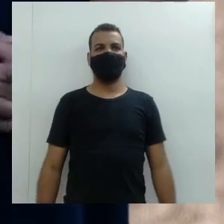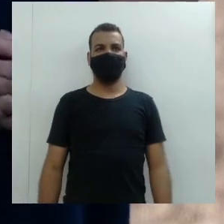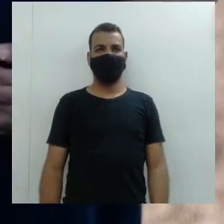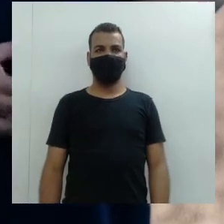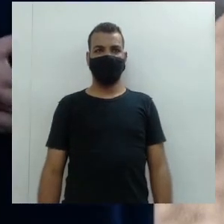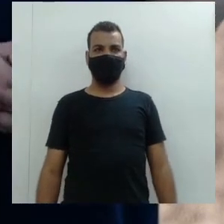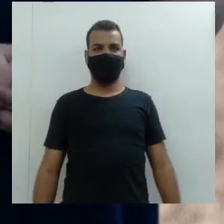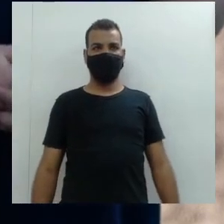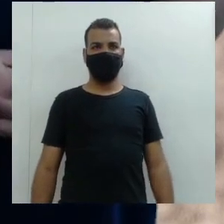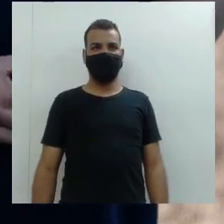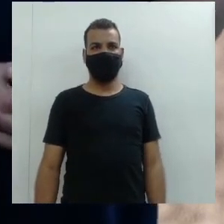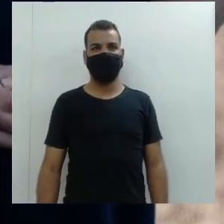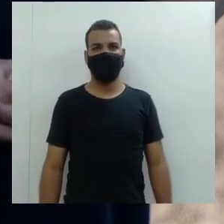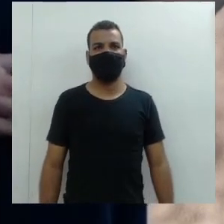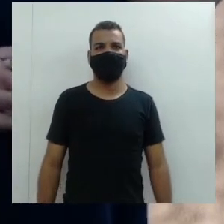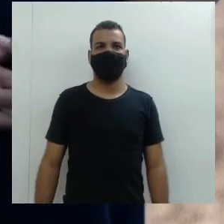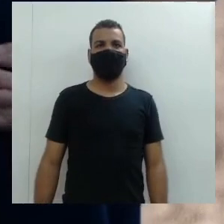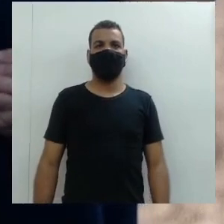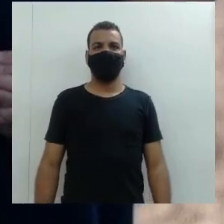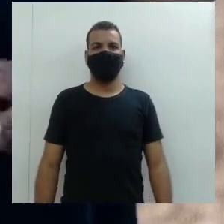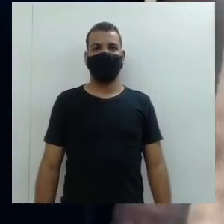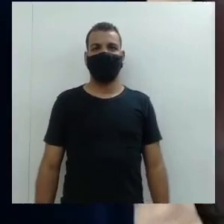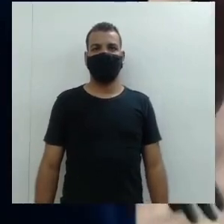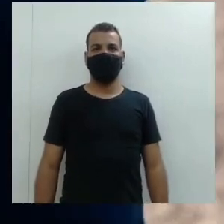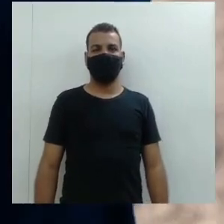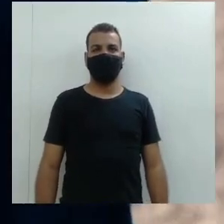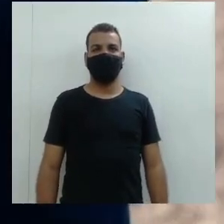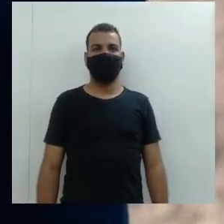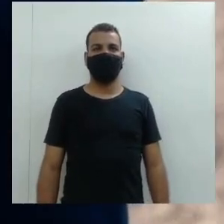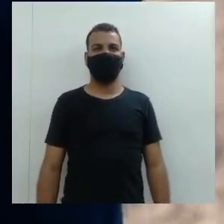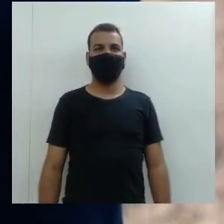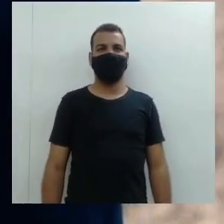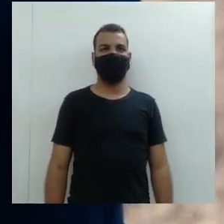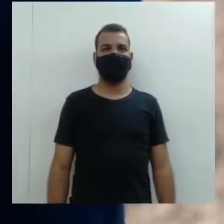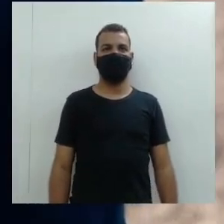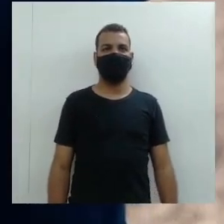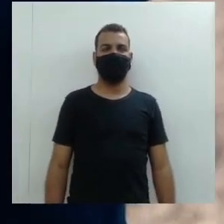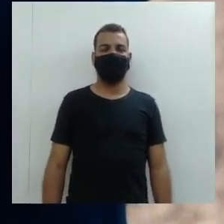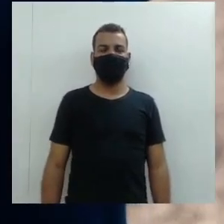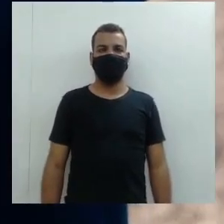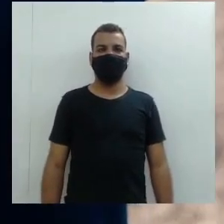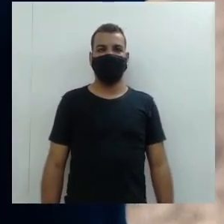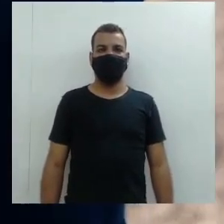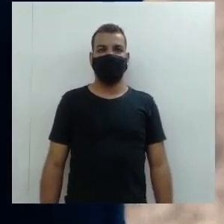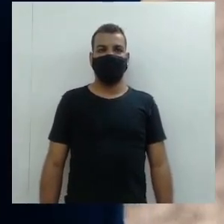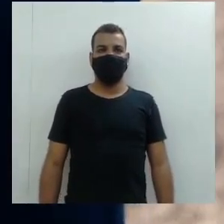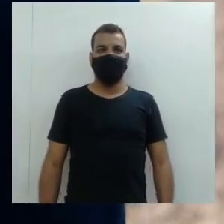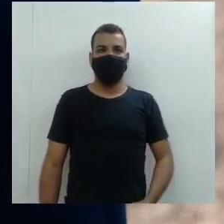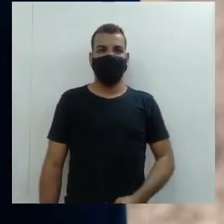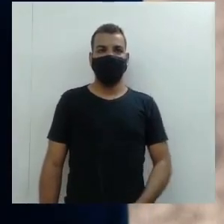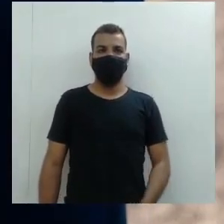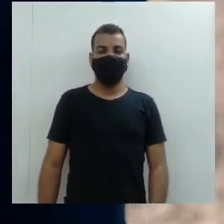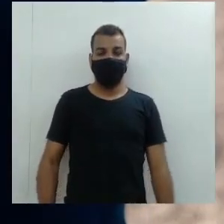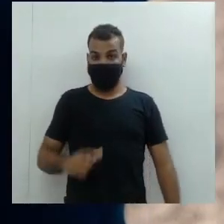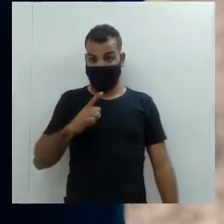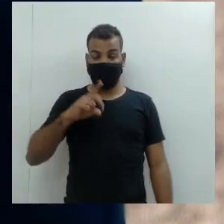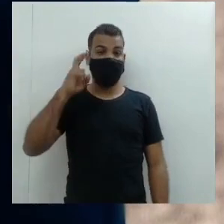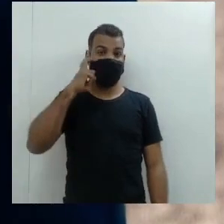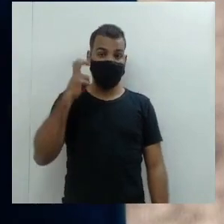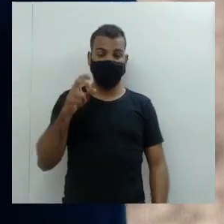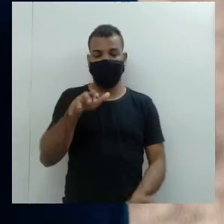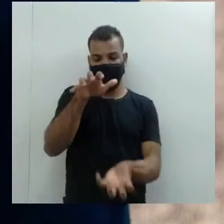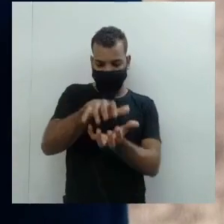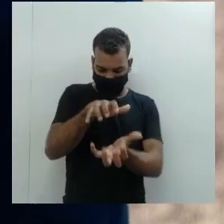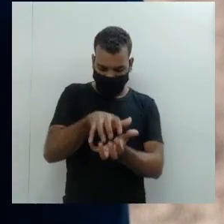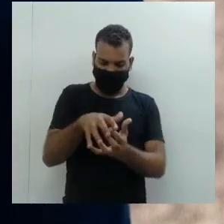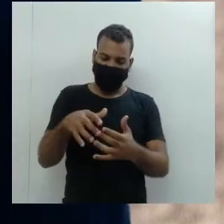Nova. Da Bossa Nova, certo? Então é importante toda essa questão cultural, né? O professor me chama a atenção, pernambucano,